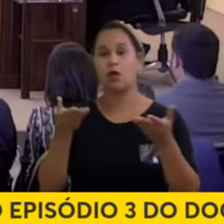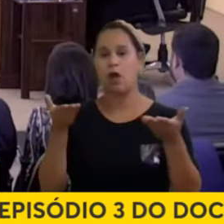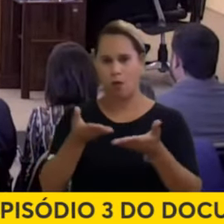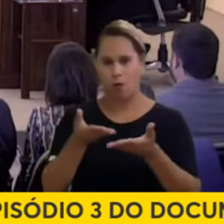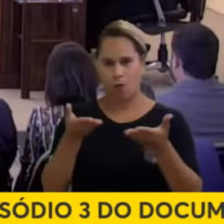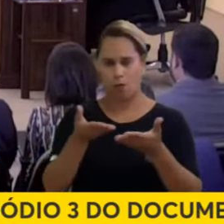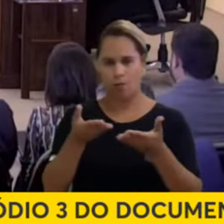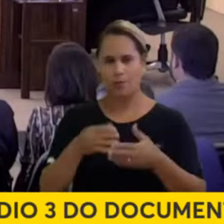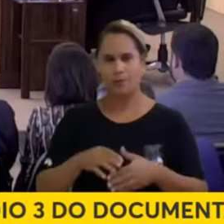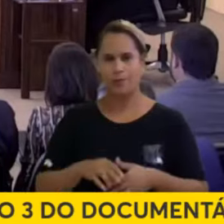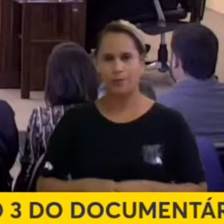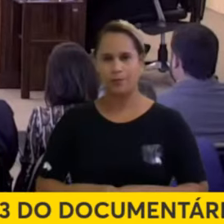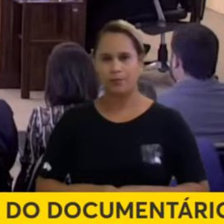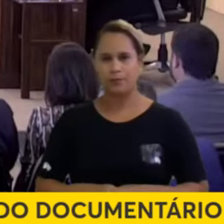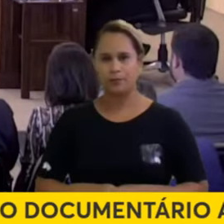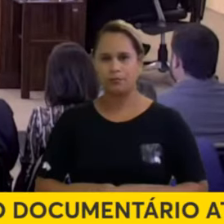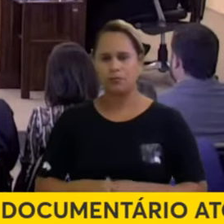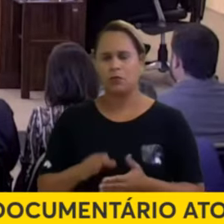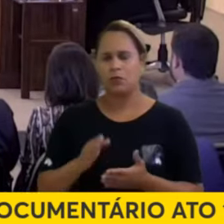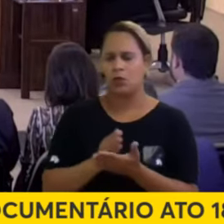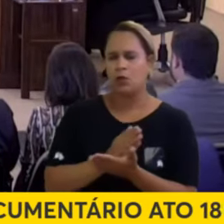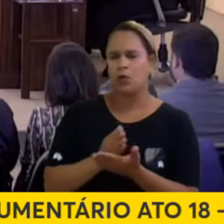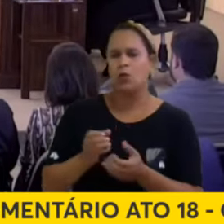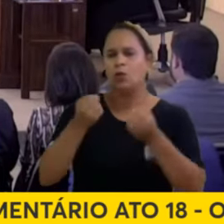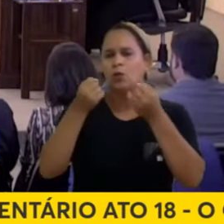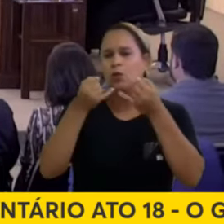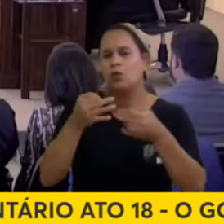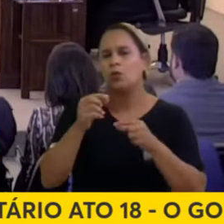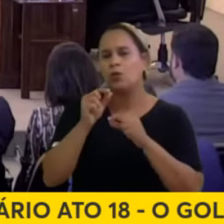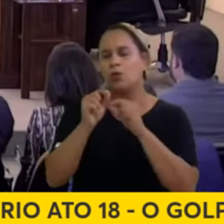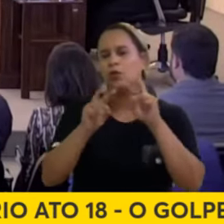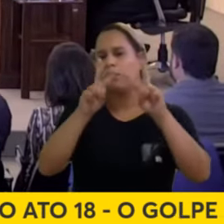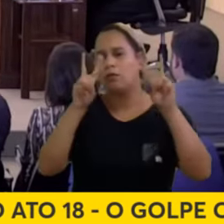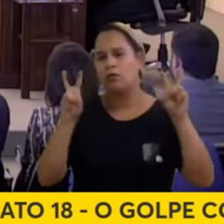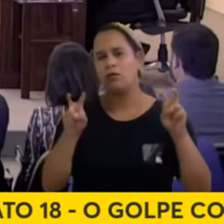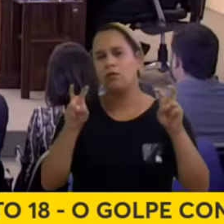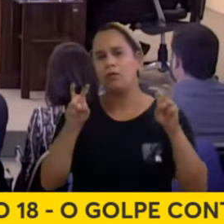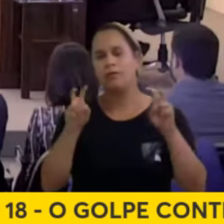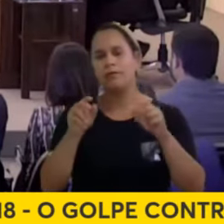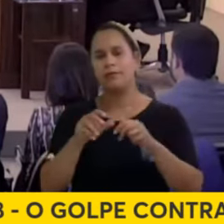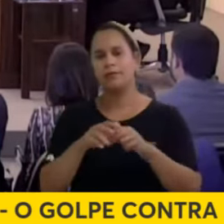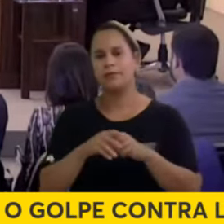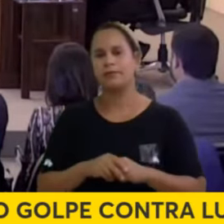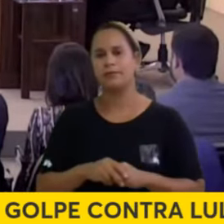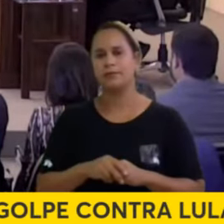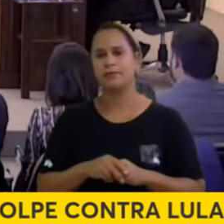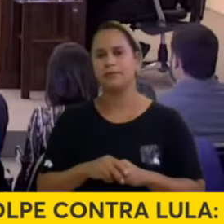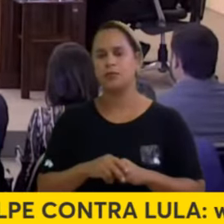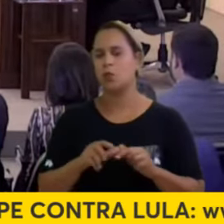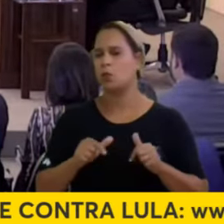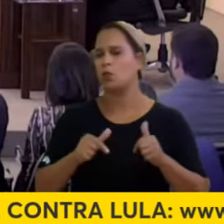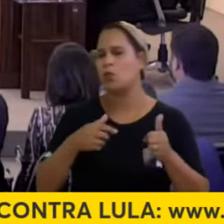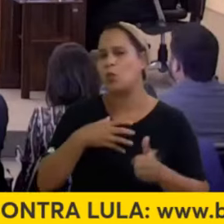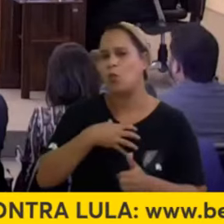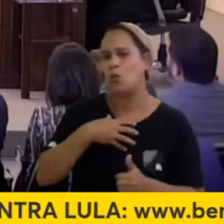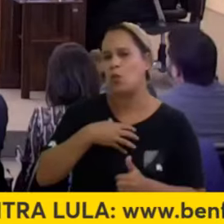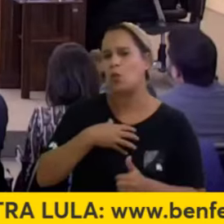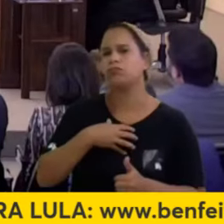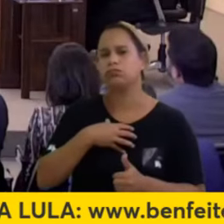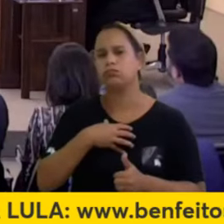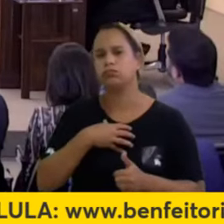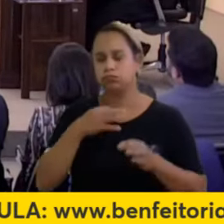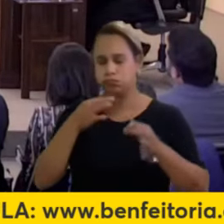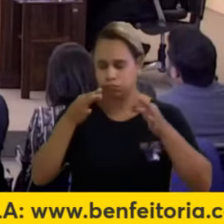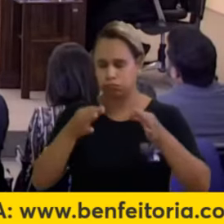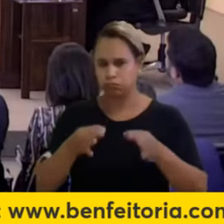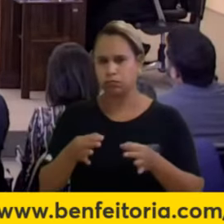hoje alguns esclarecimentos sobre o a forma de procedimento nós pediríamos